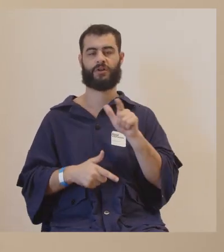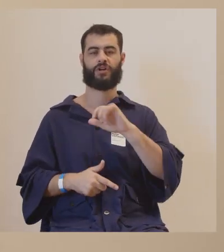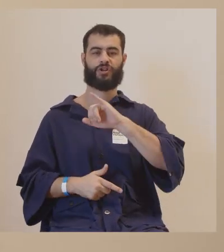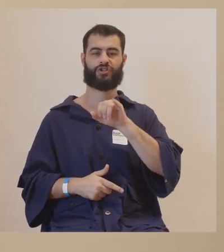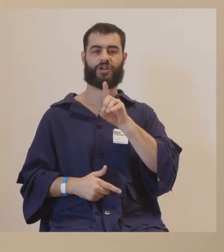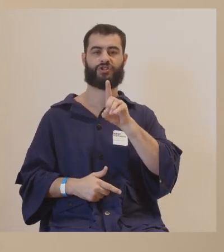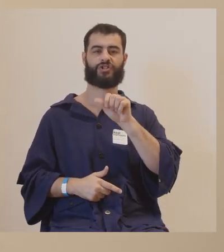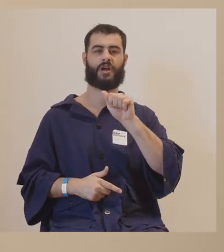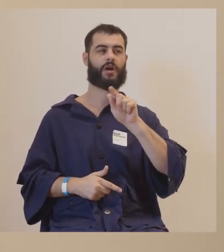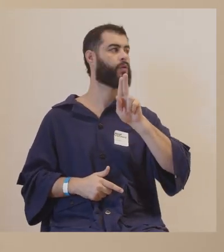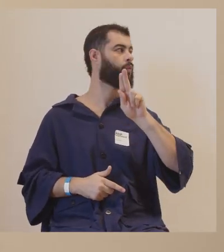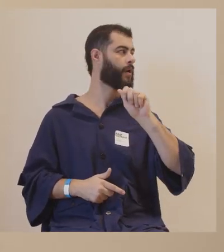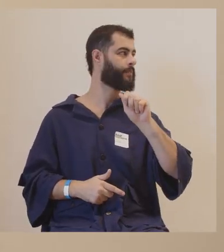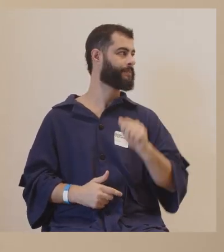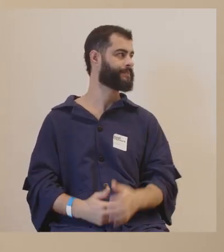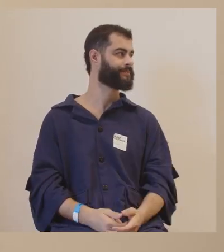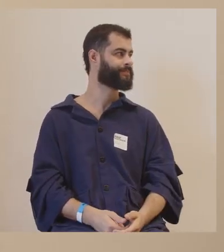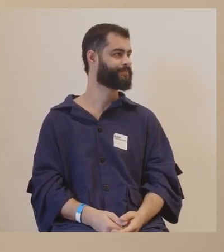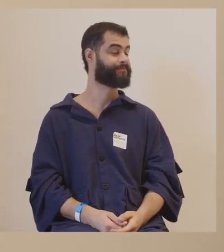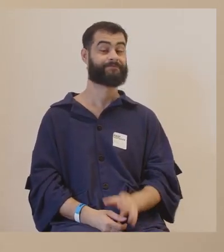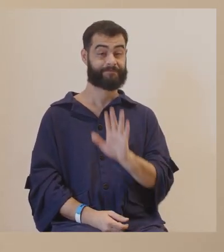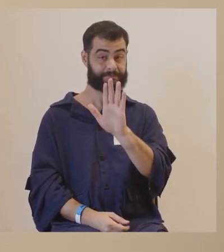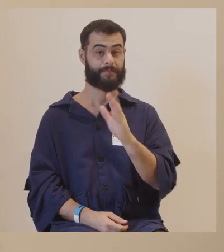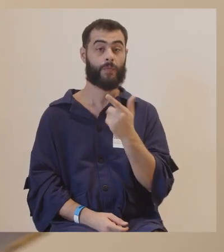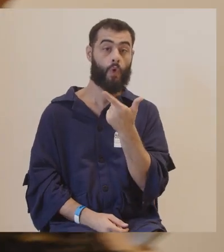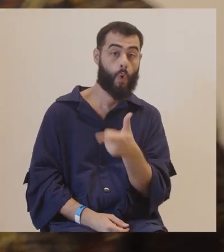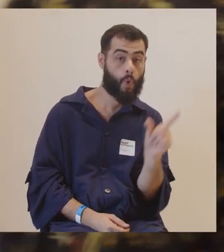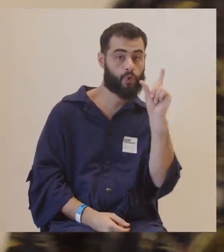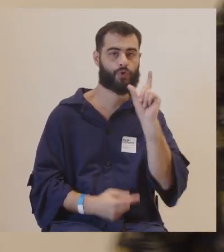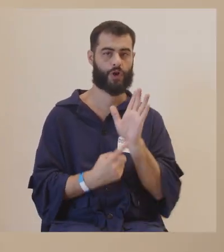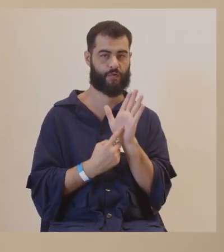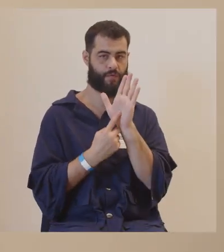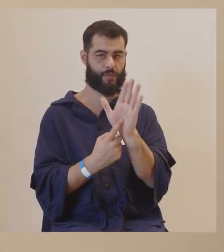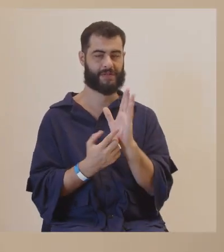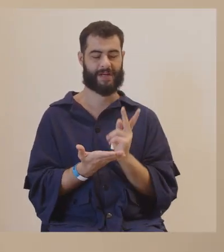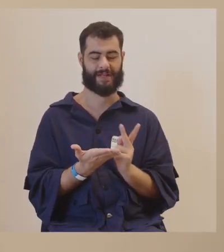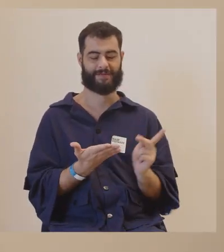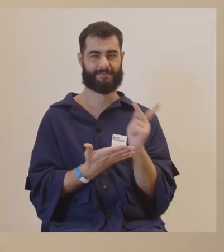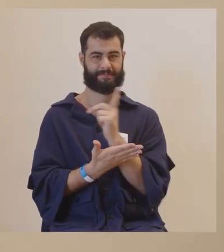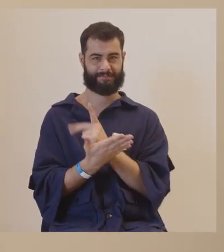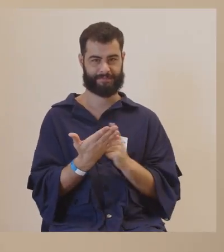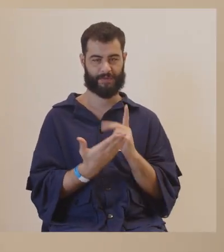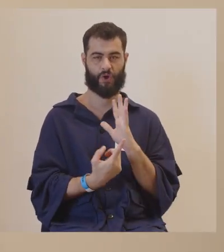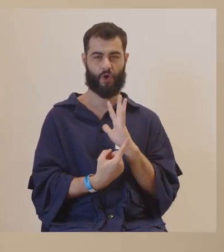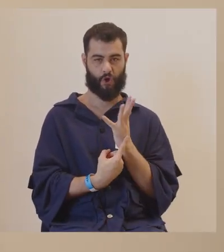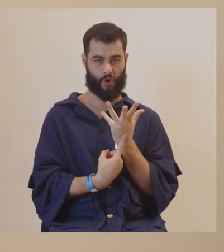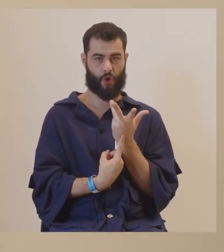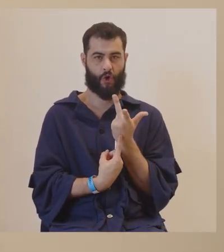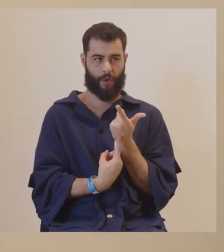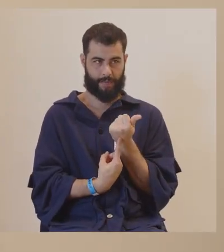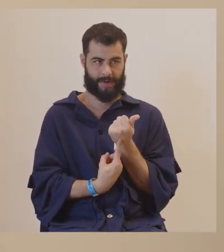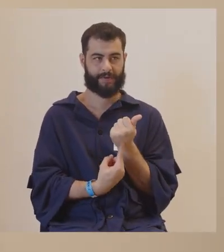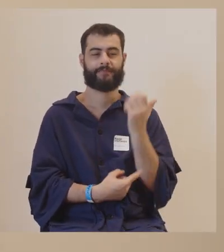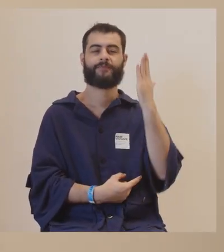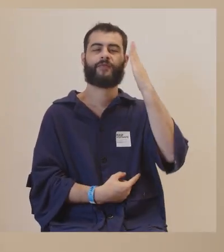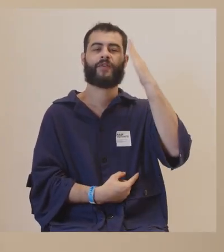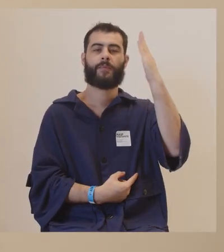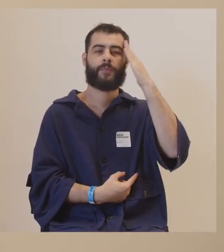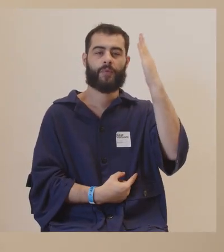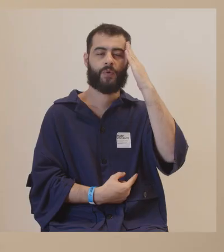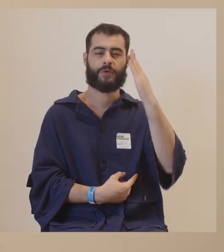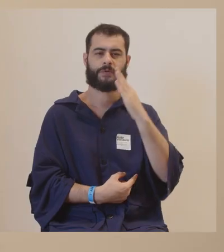Bom, eu vou mostrar aqui só algumas pinturas, muito rapidamente, né, algumas obras que foram tomadas como paradigmática dessa